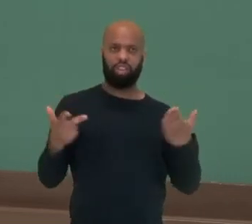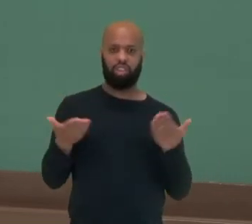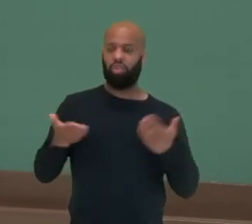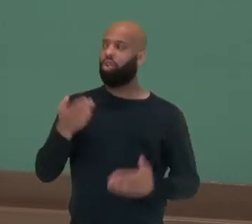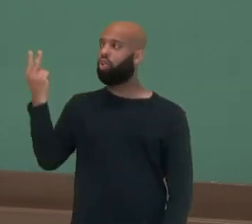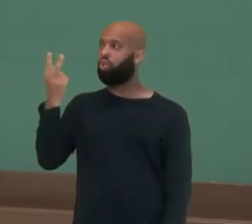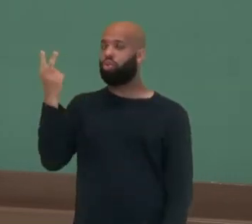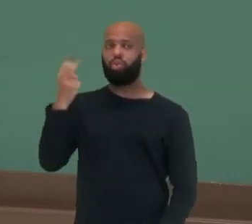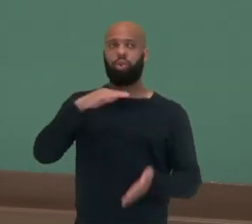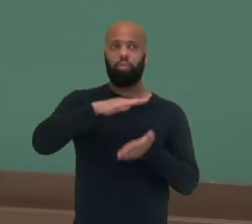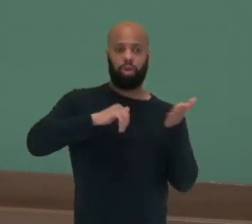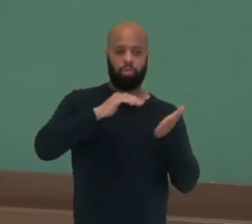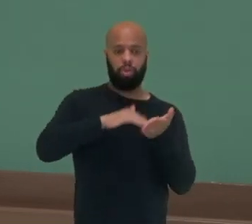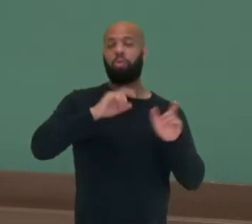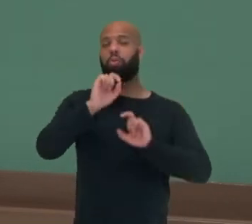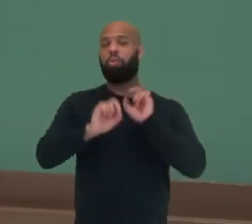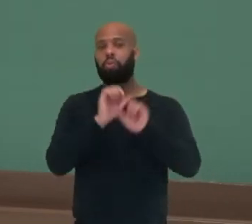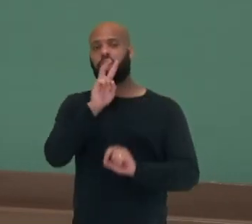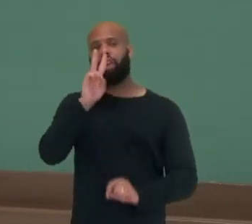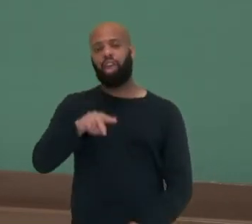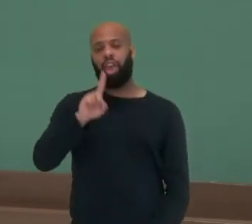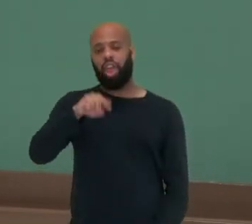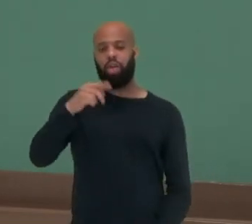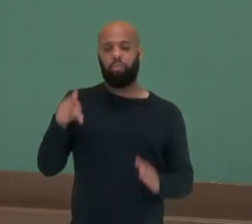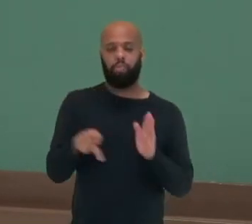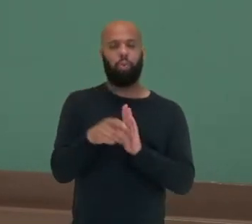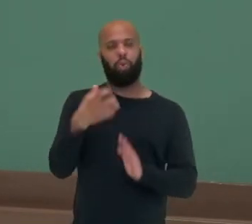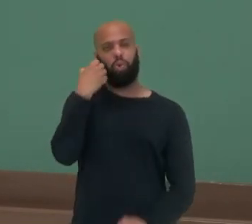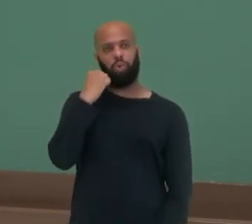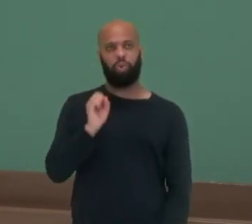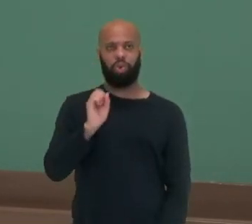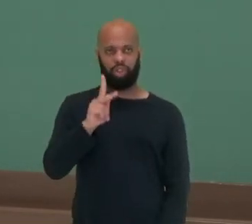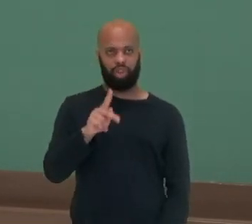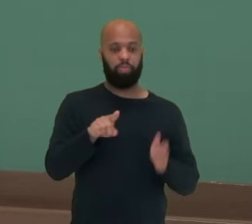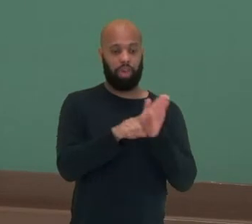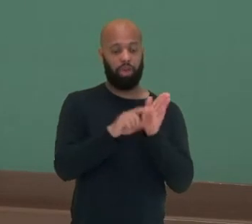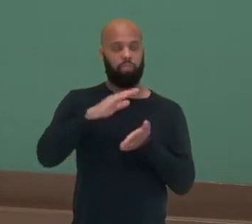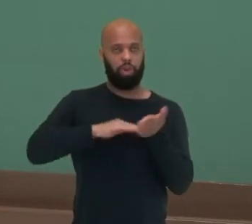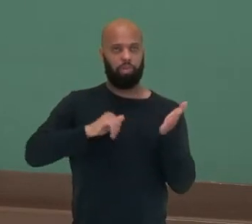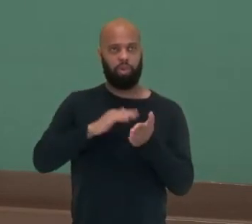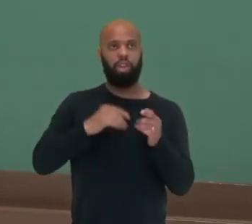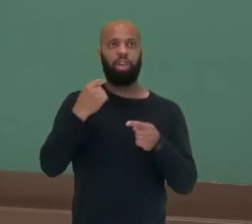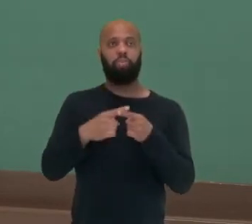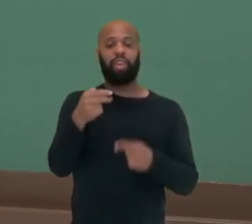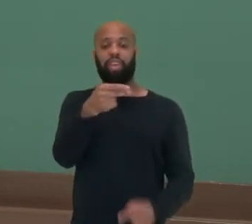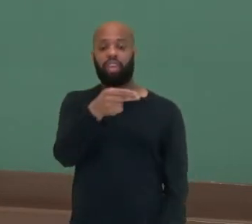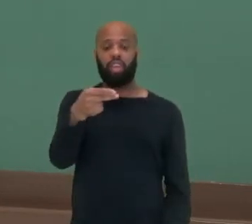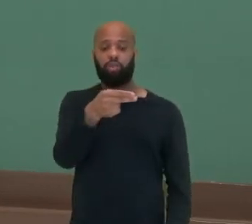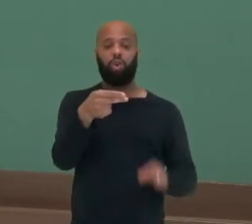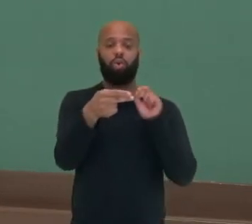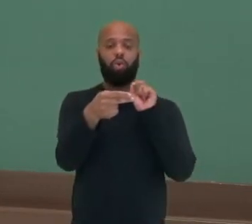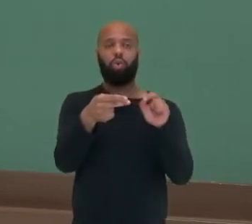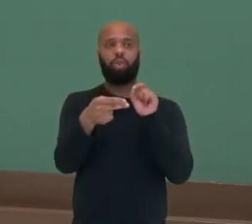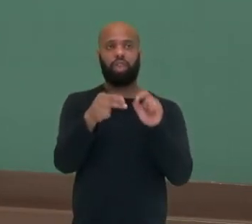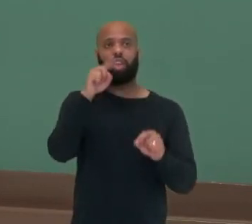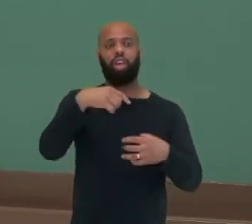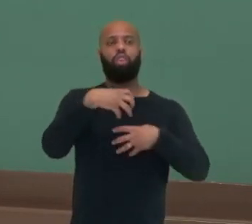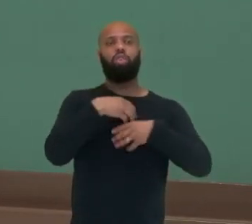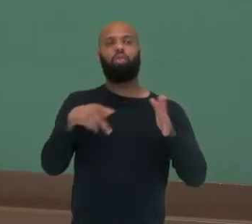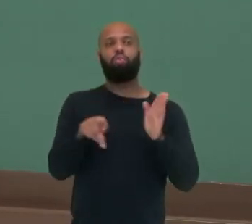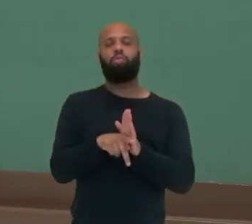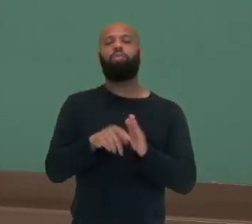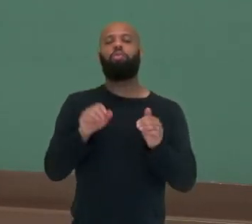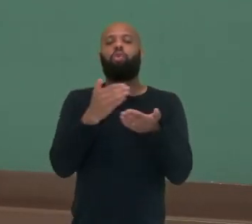os dois vai dar o quê? O valor do lucro. Lembrando sempre, o igual vai ser a nossa maneira da